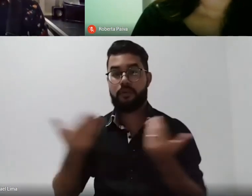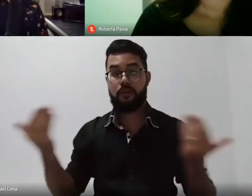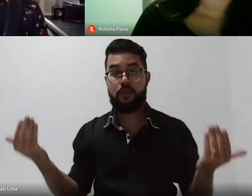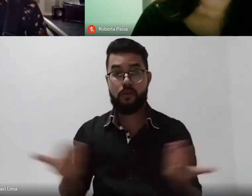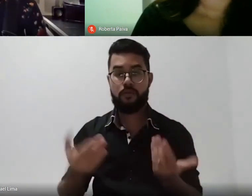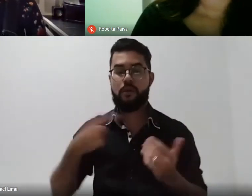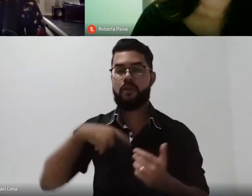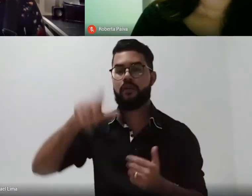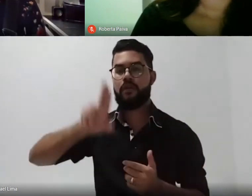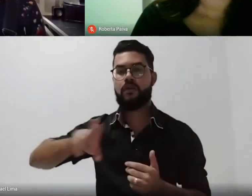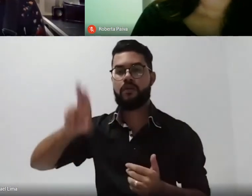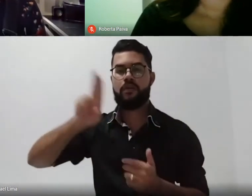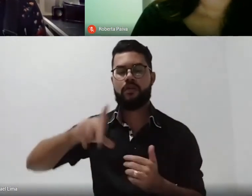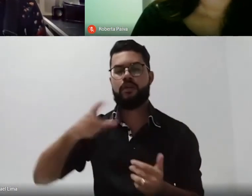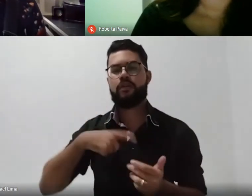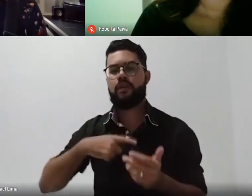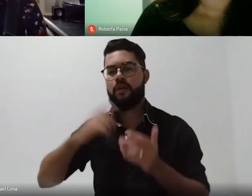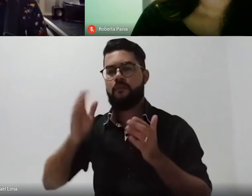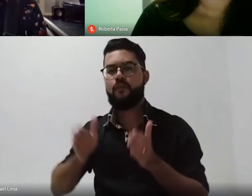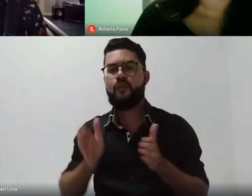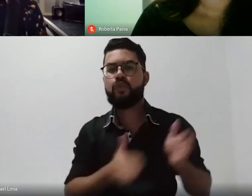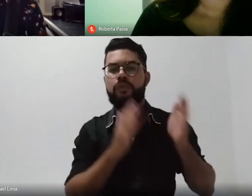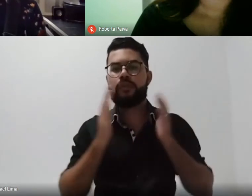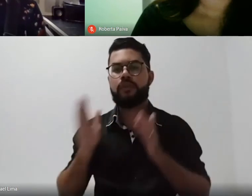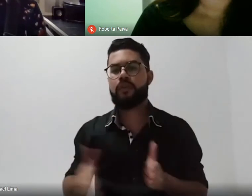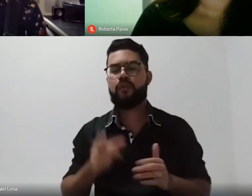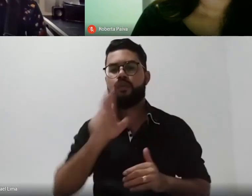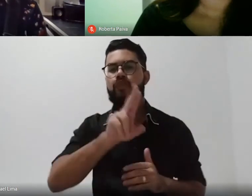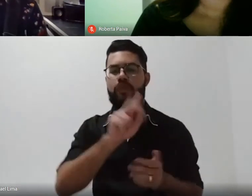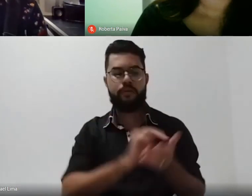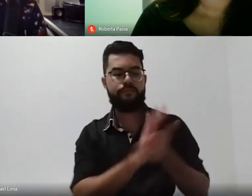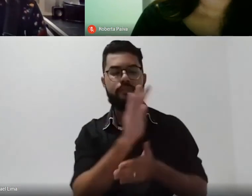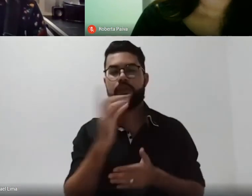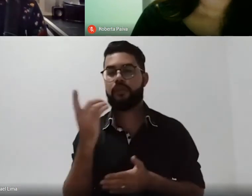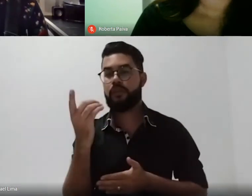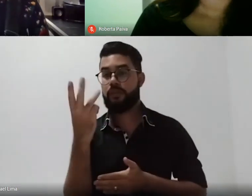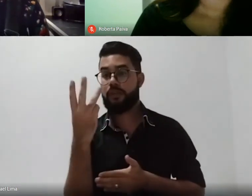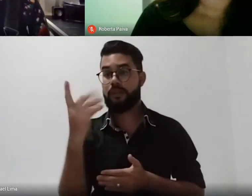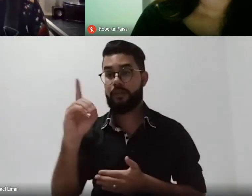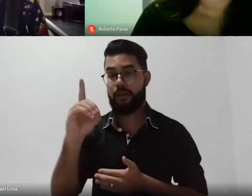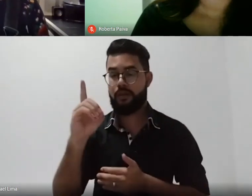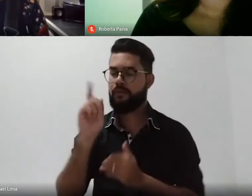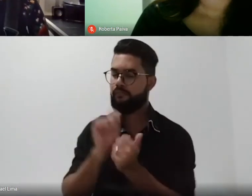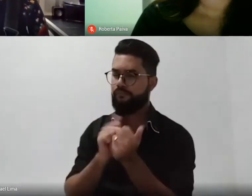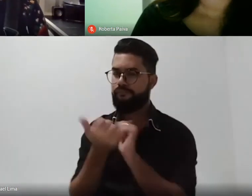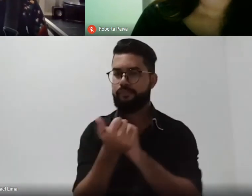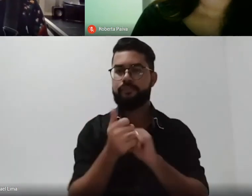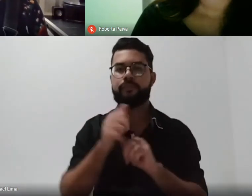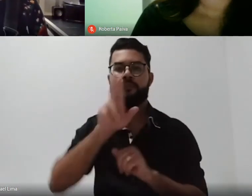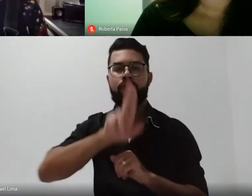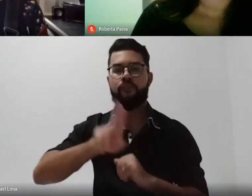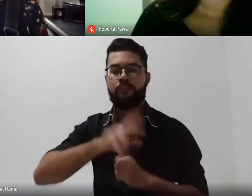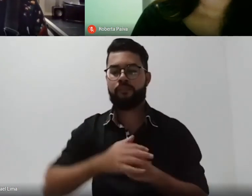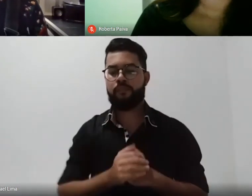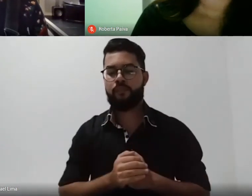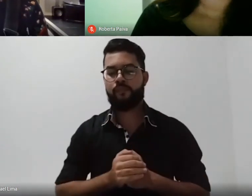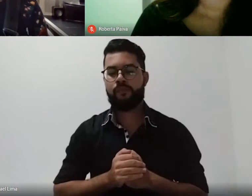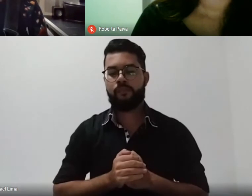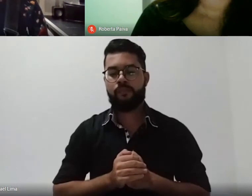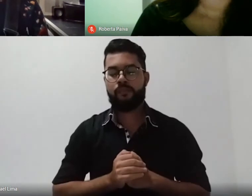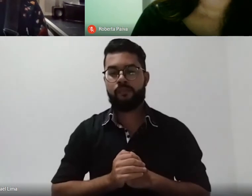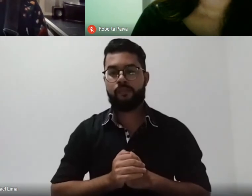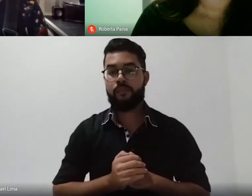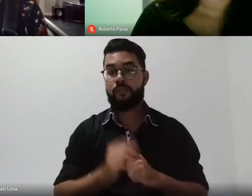com essa produção com a impressão 3D, associar isso. E a disciplina